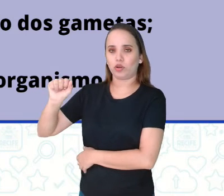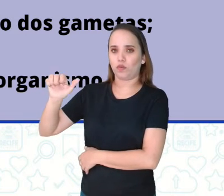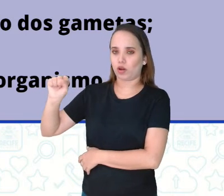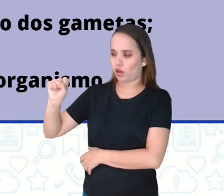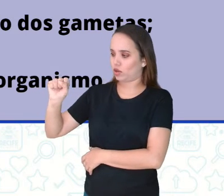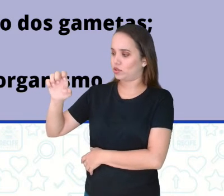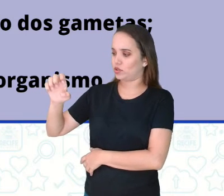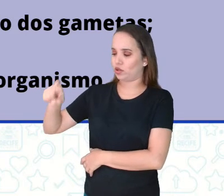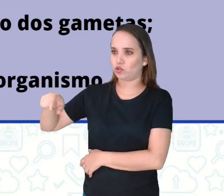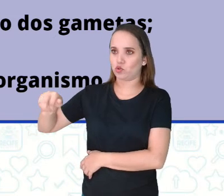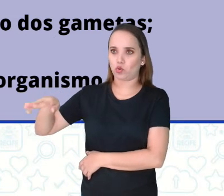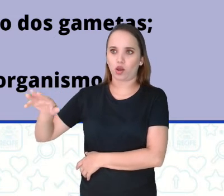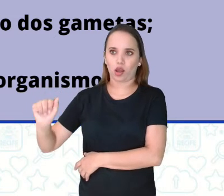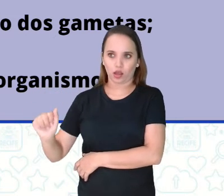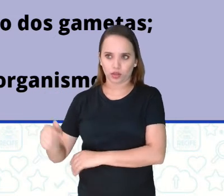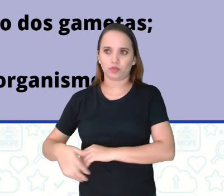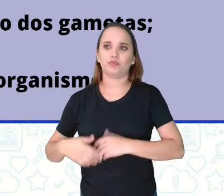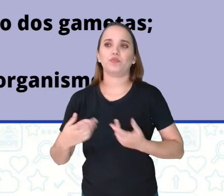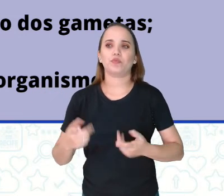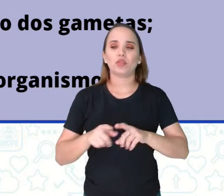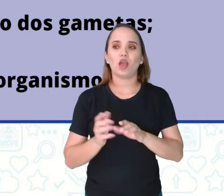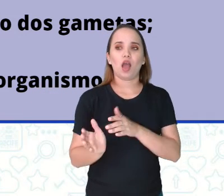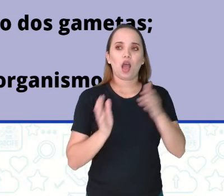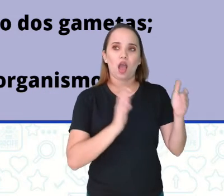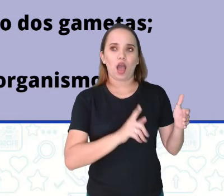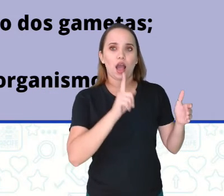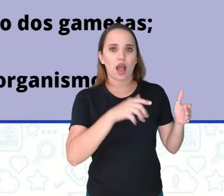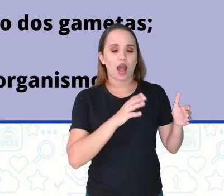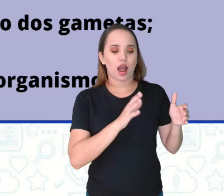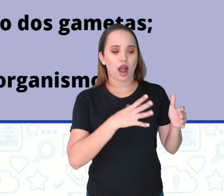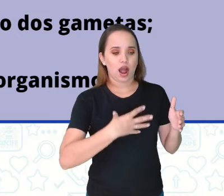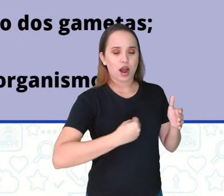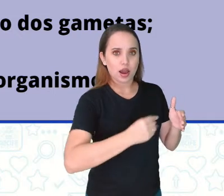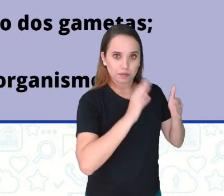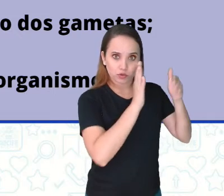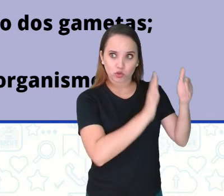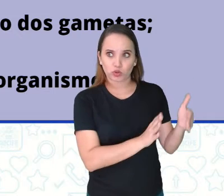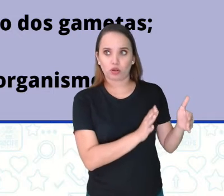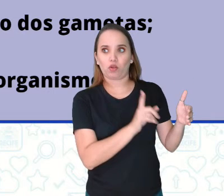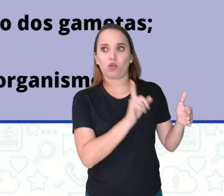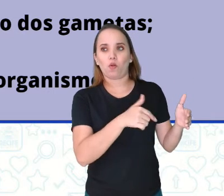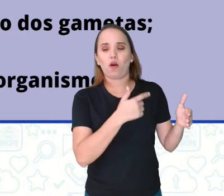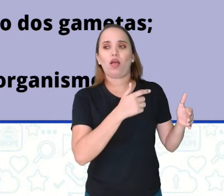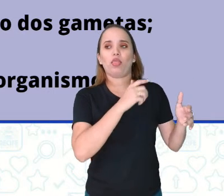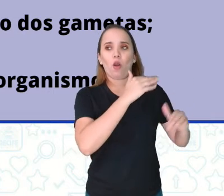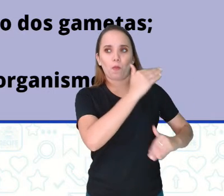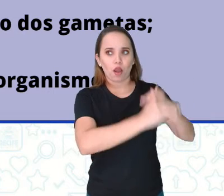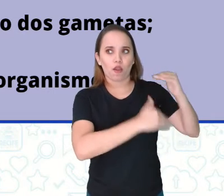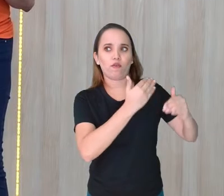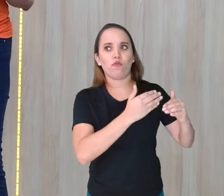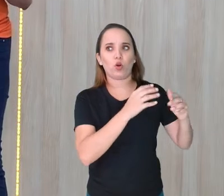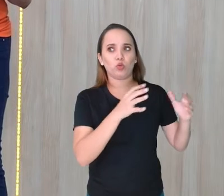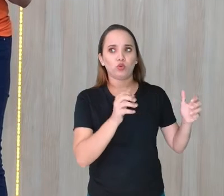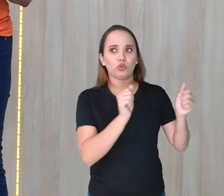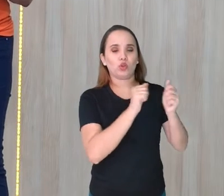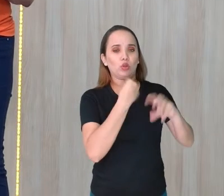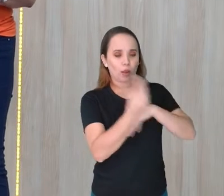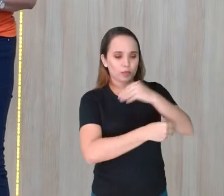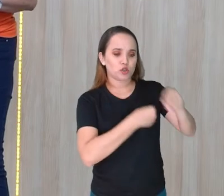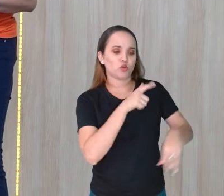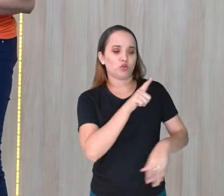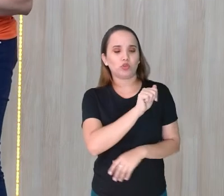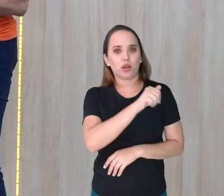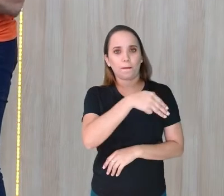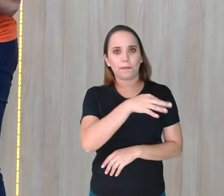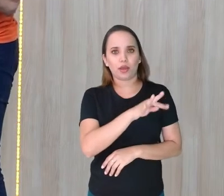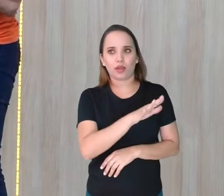outra questão, a fecundação interna, ela ocorre fora do organismo. Então, pensem aí um pouquinho. A primeira resposta eu já